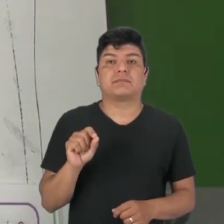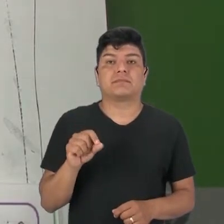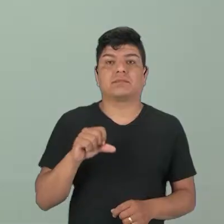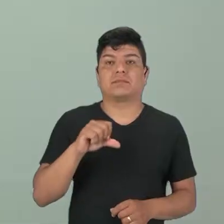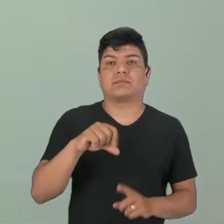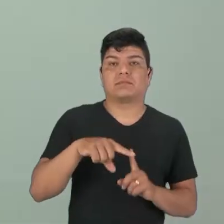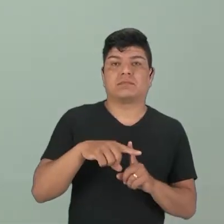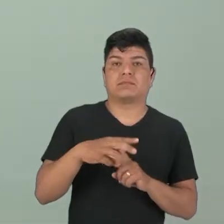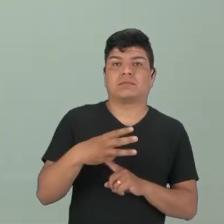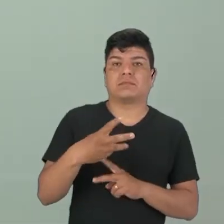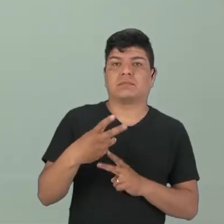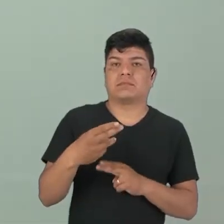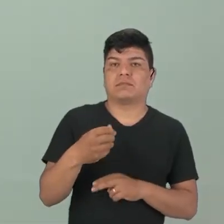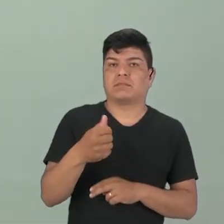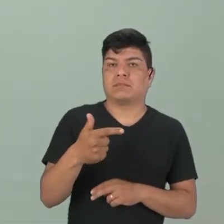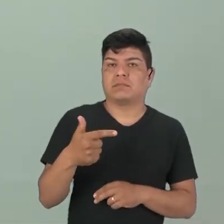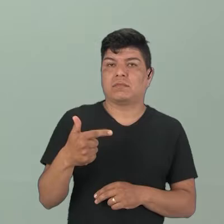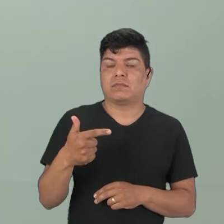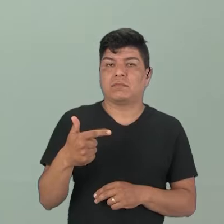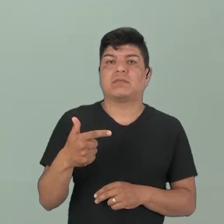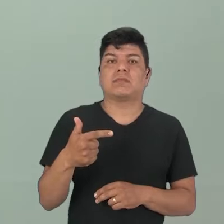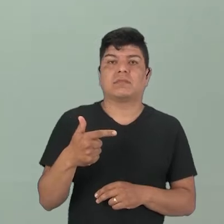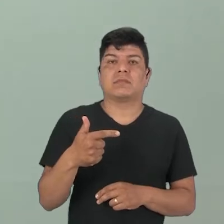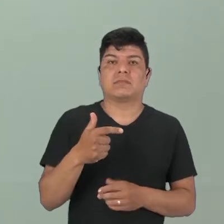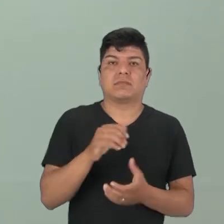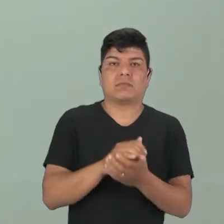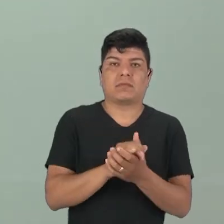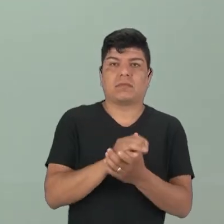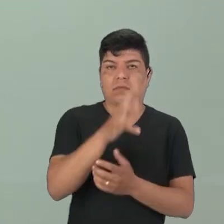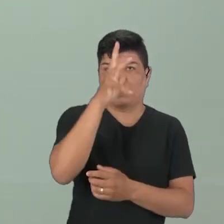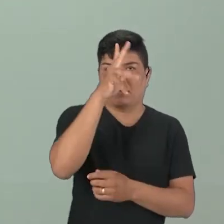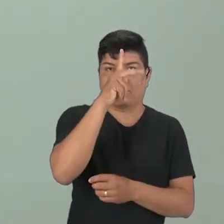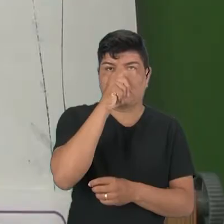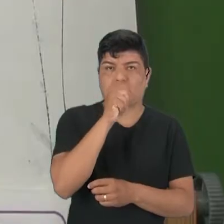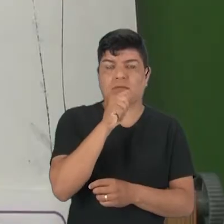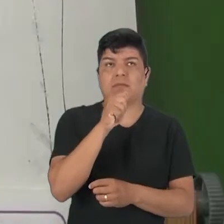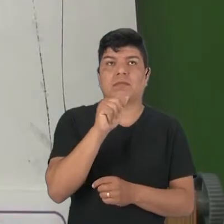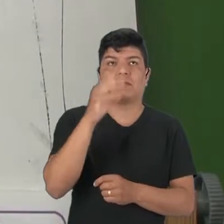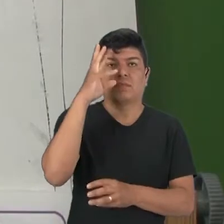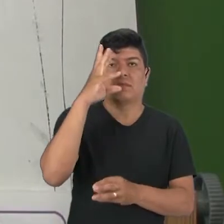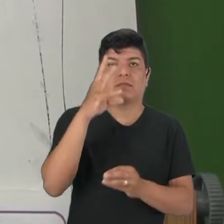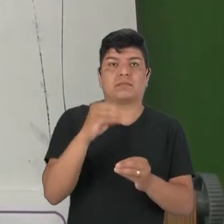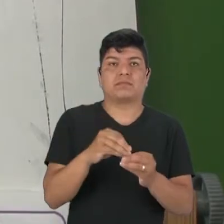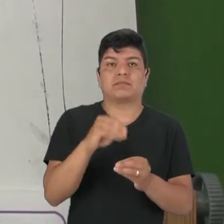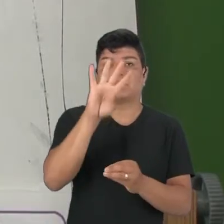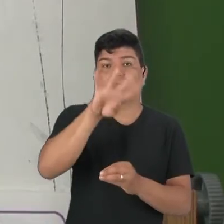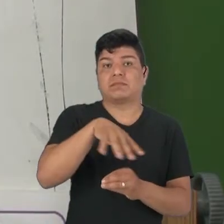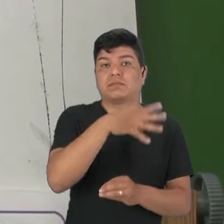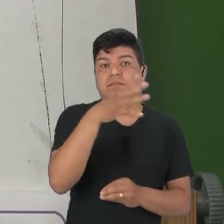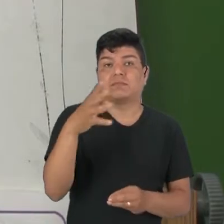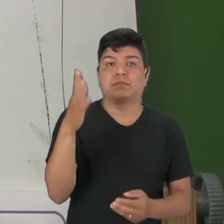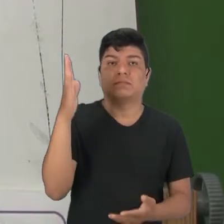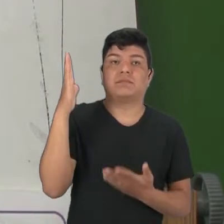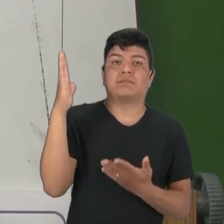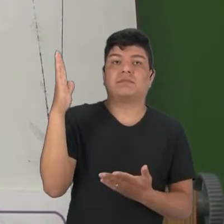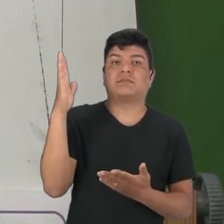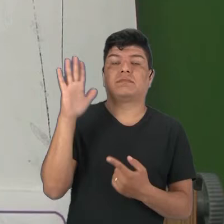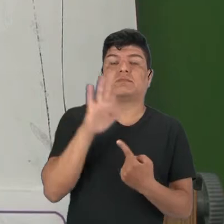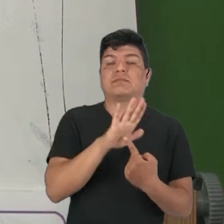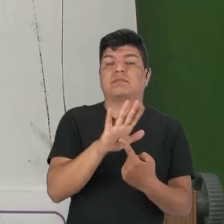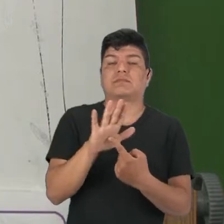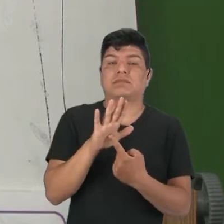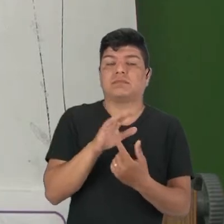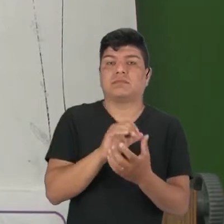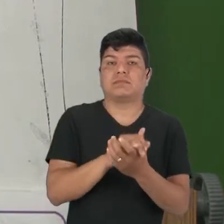mais 3, 12, ó, coxinhas. Então, já sei que esse gráfico aqui, ó, embora não apareça aqui embaixo, ele se refere